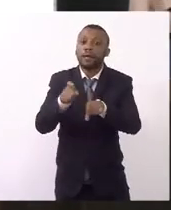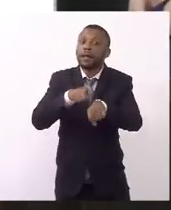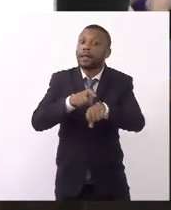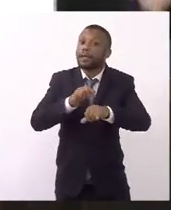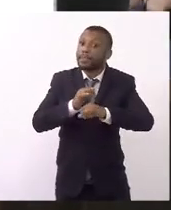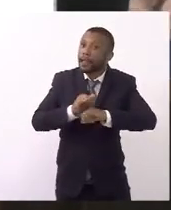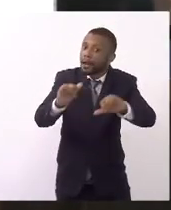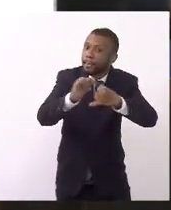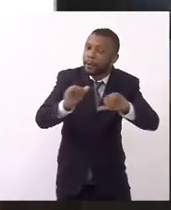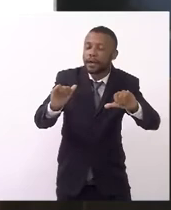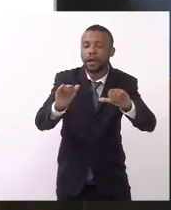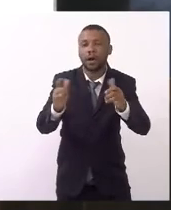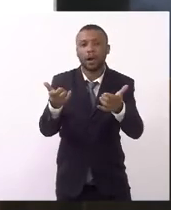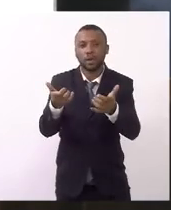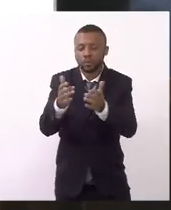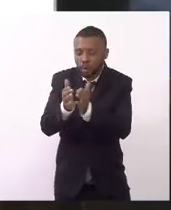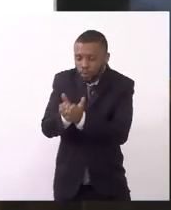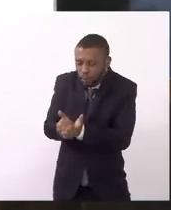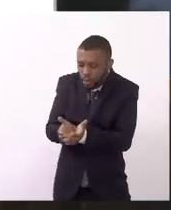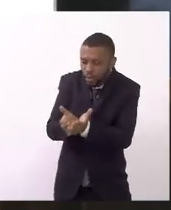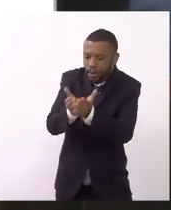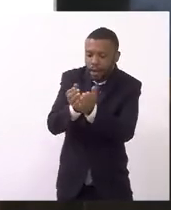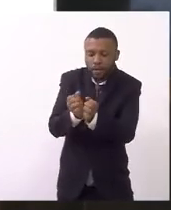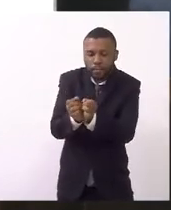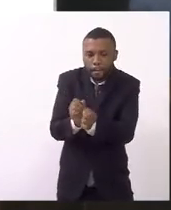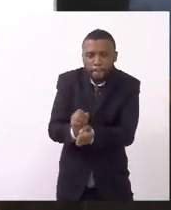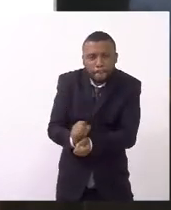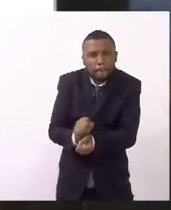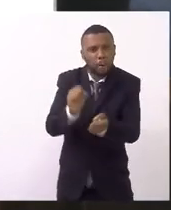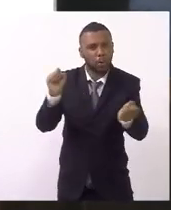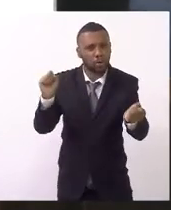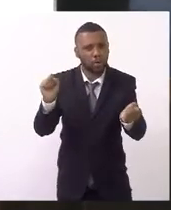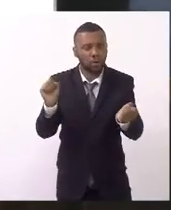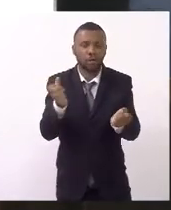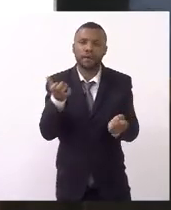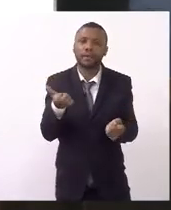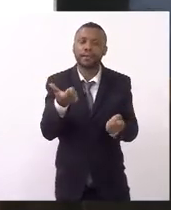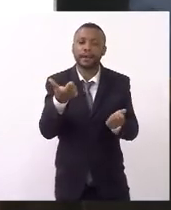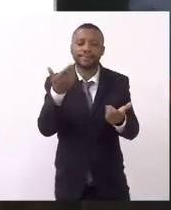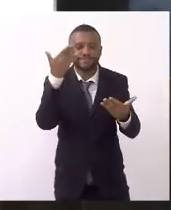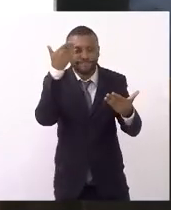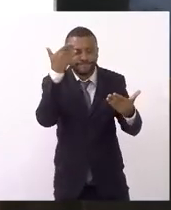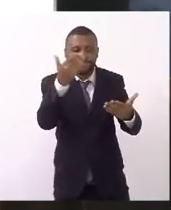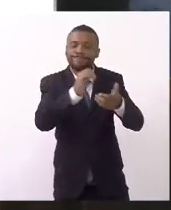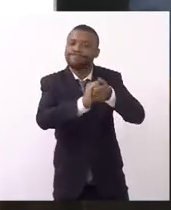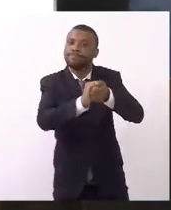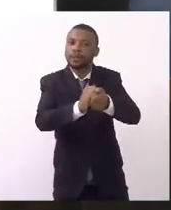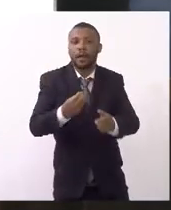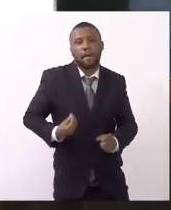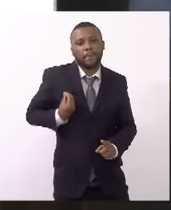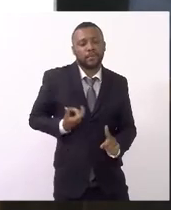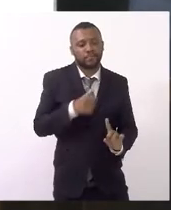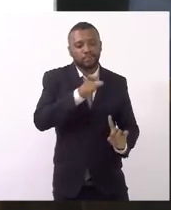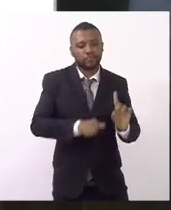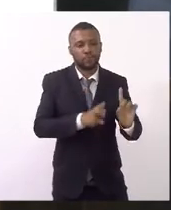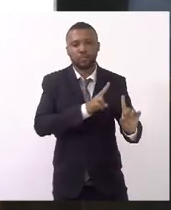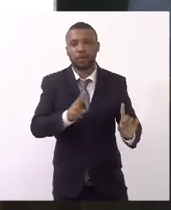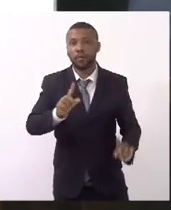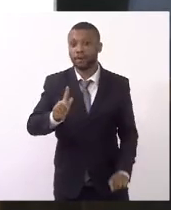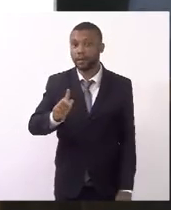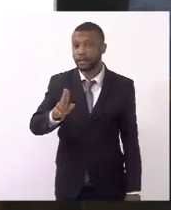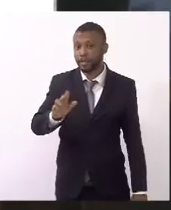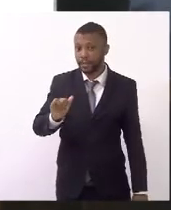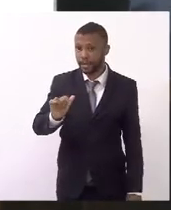Liberty nosso sagrado gostaria que de saudar a presença do Senhor Guilherme Pimentel